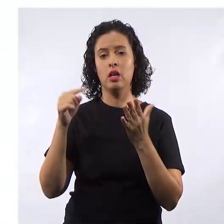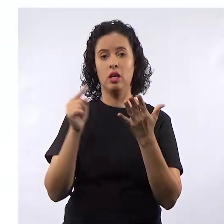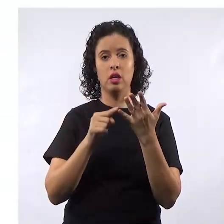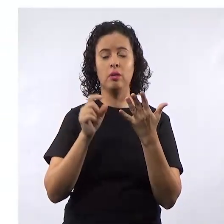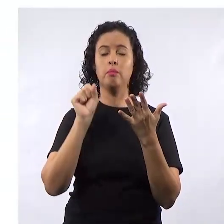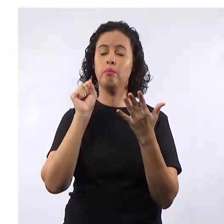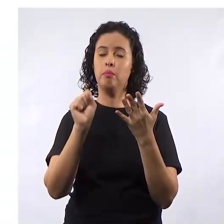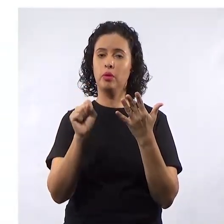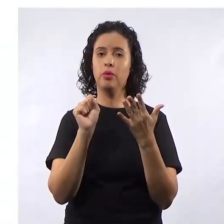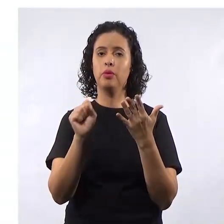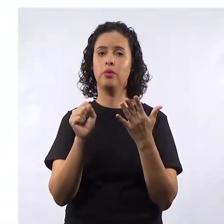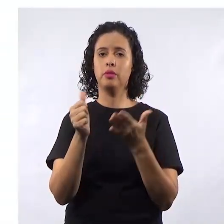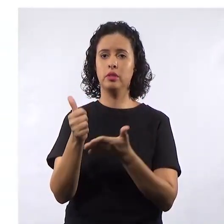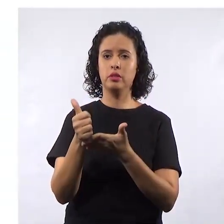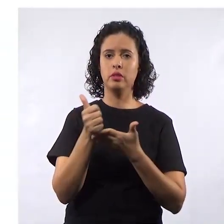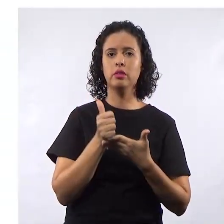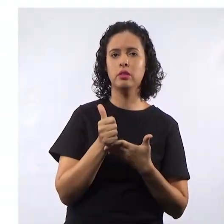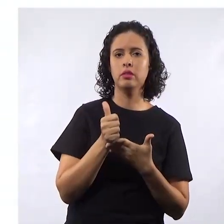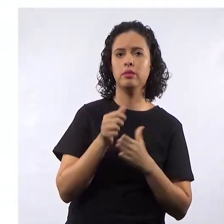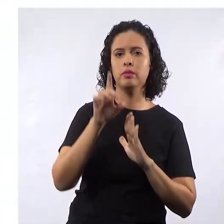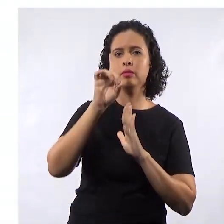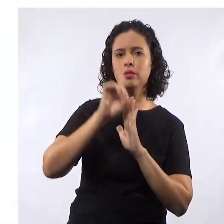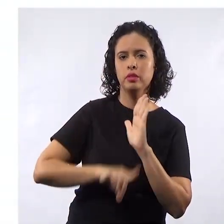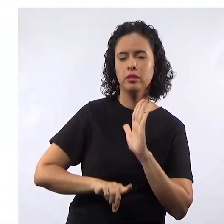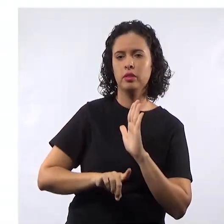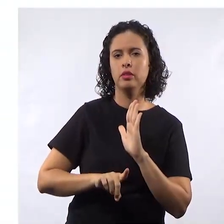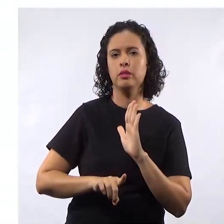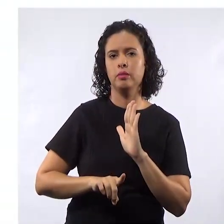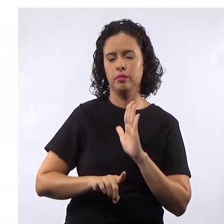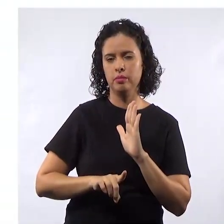jurisprudência ela é fonte de direito, ela acaba